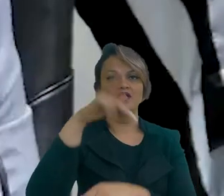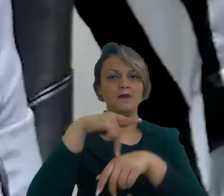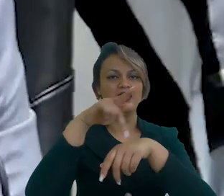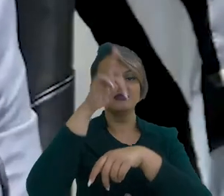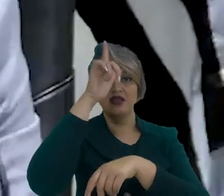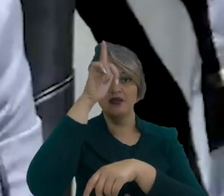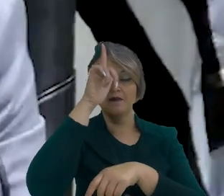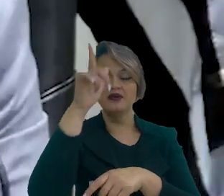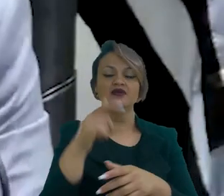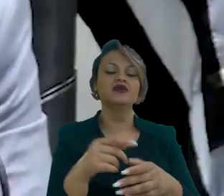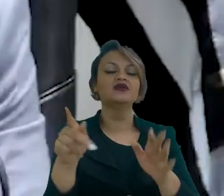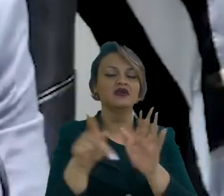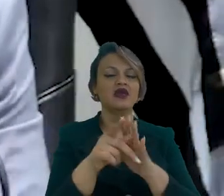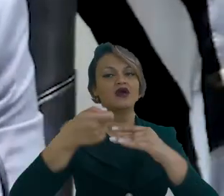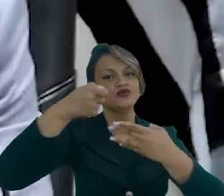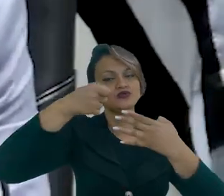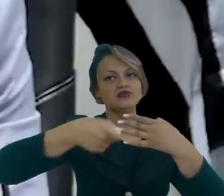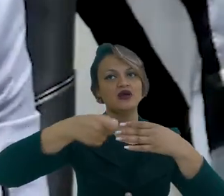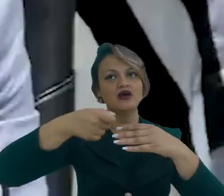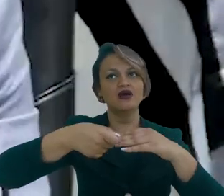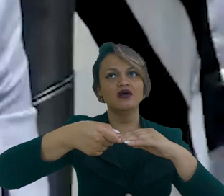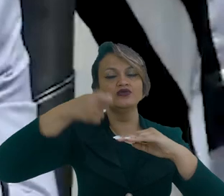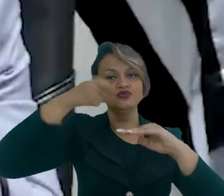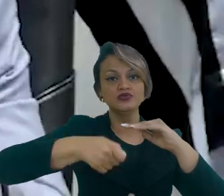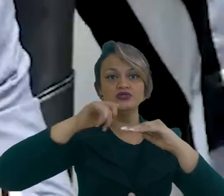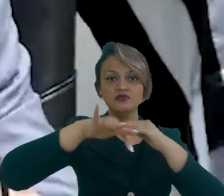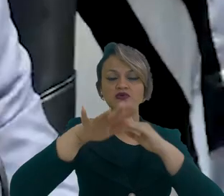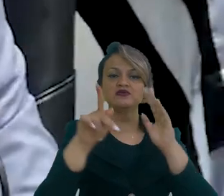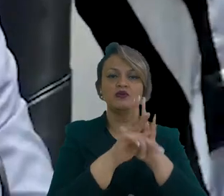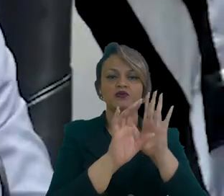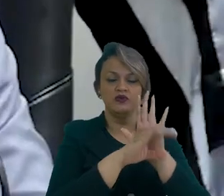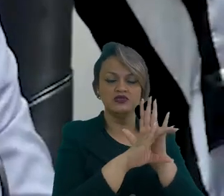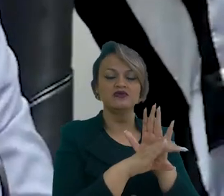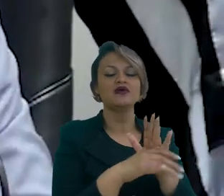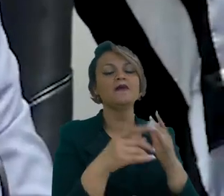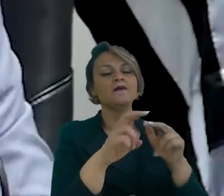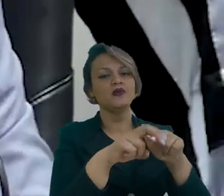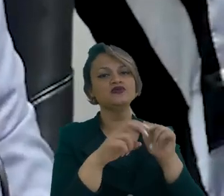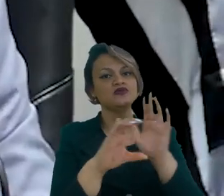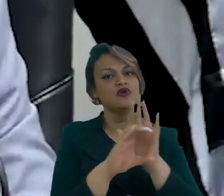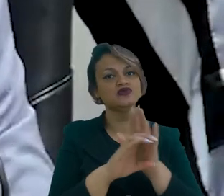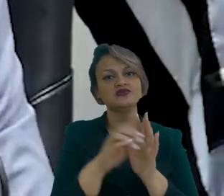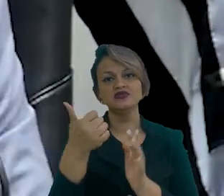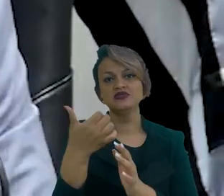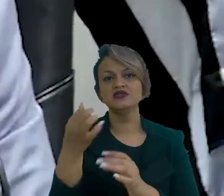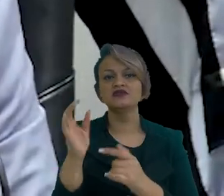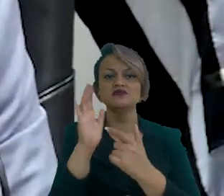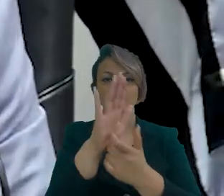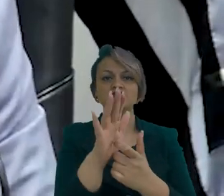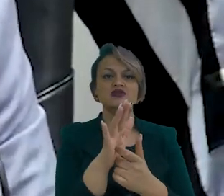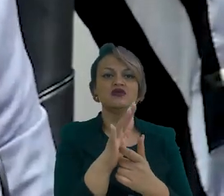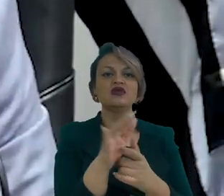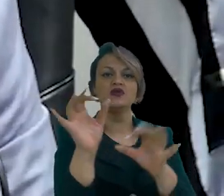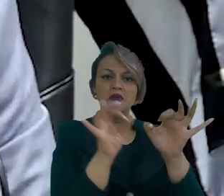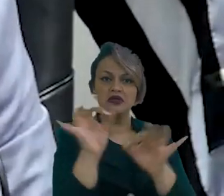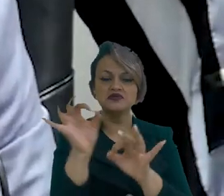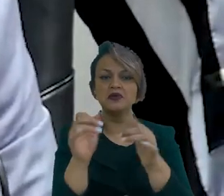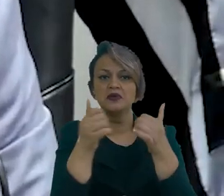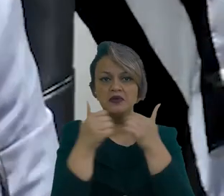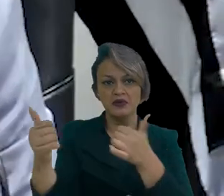que foi denominado de jurisprudência dos conceitos É sobre esse modelo que o código de 16 nós que a professora rosanelli mencionou